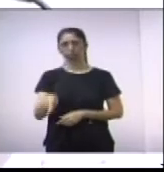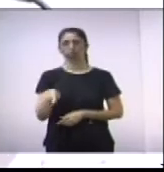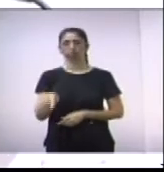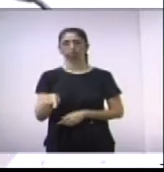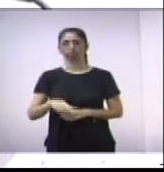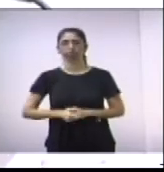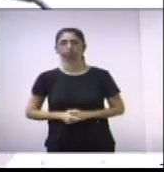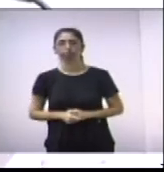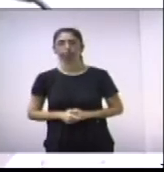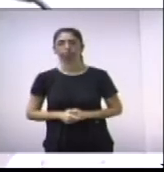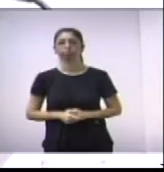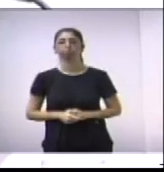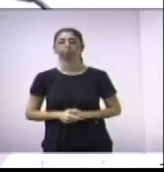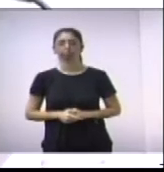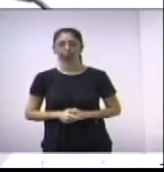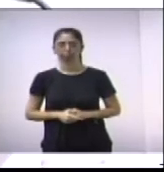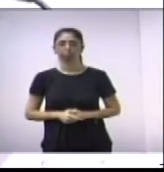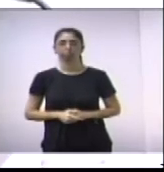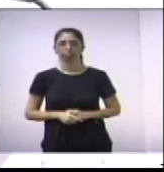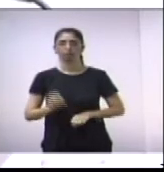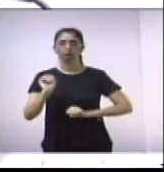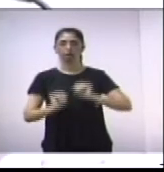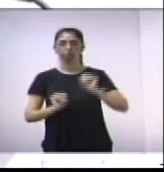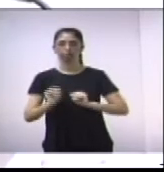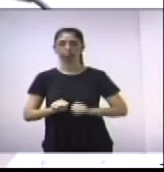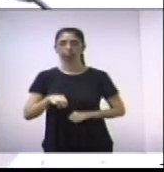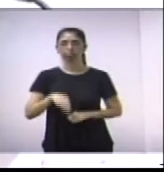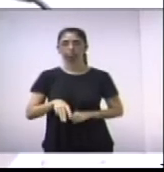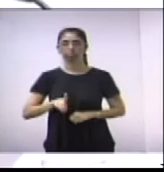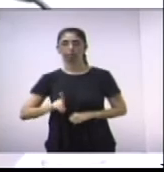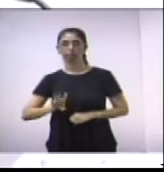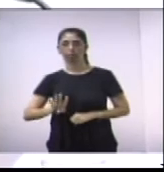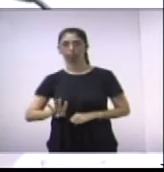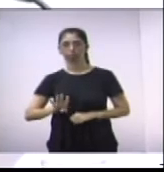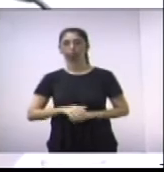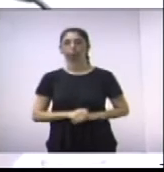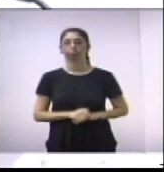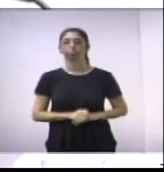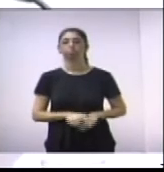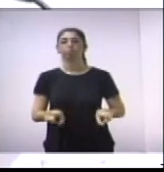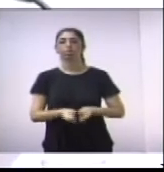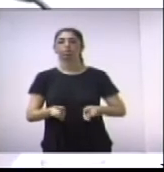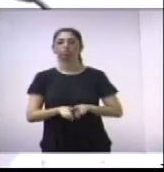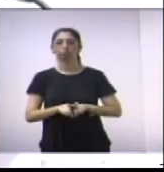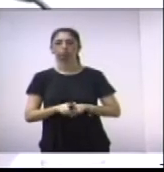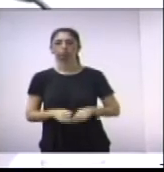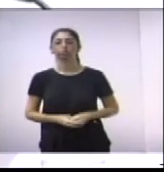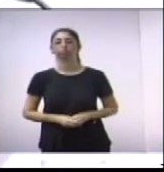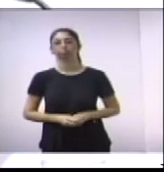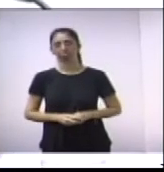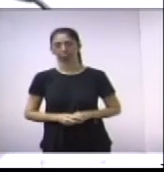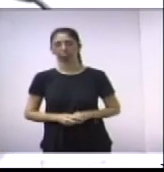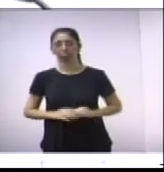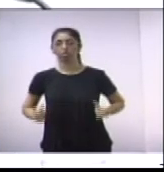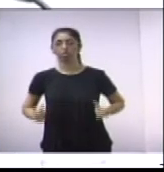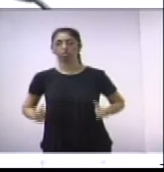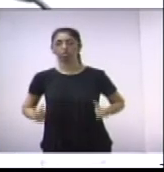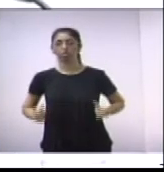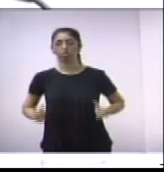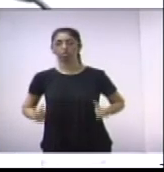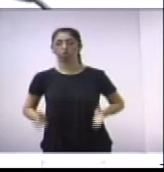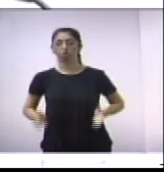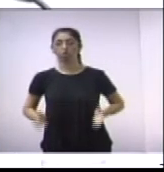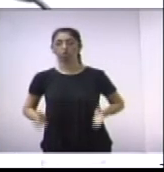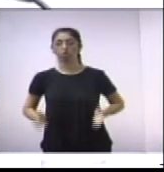político deste. Terceiro, a MD4, por causa da municipalidade desenvolvida pela mesma em favor da Family, tem fortes ligações com